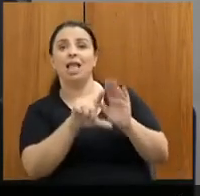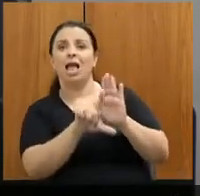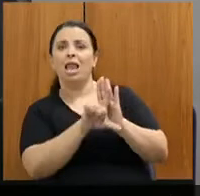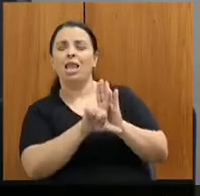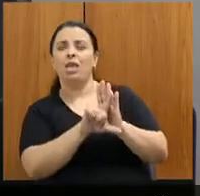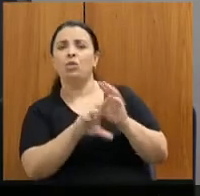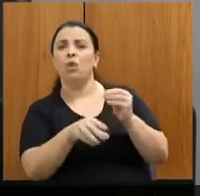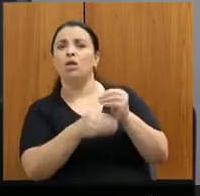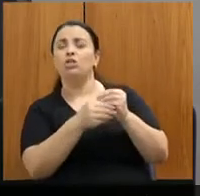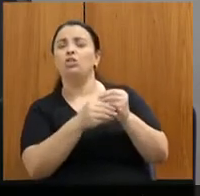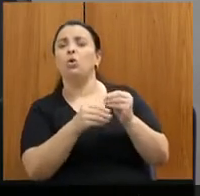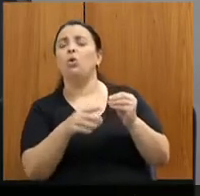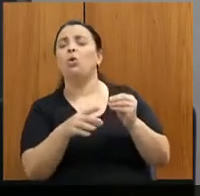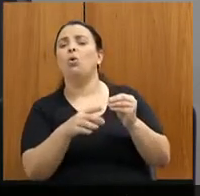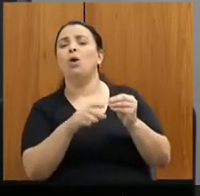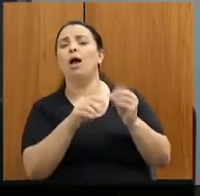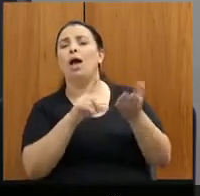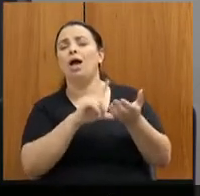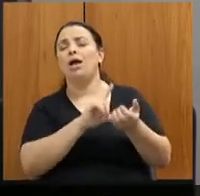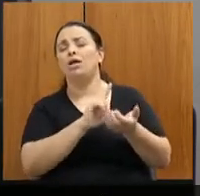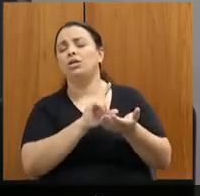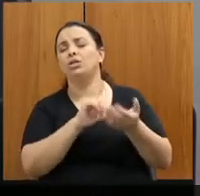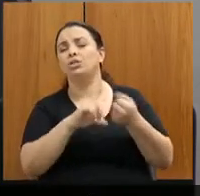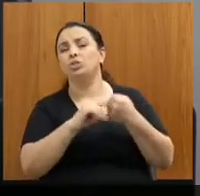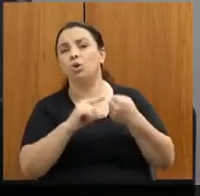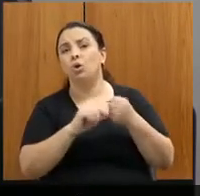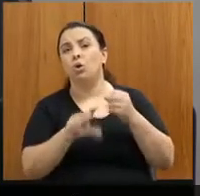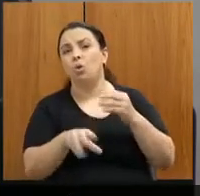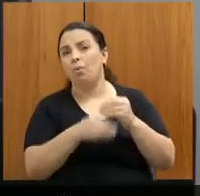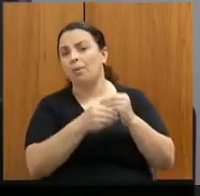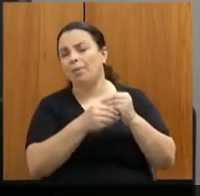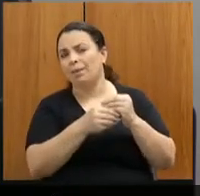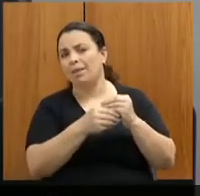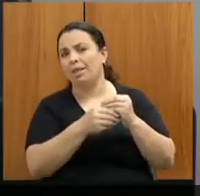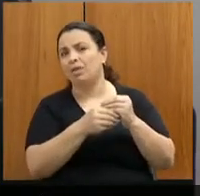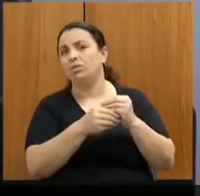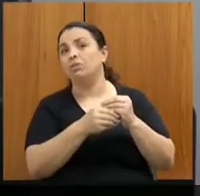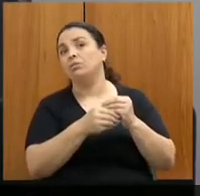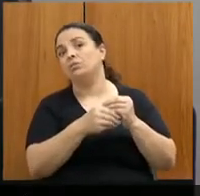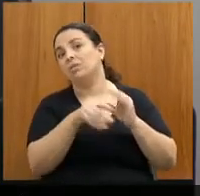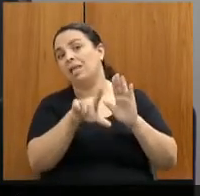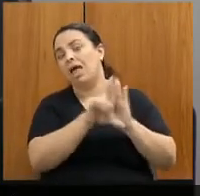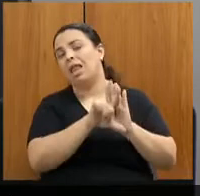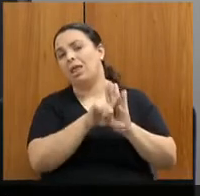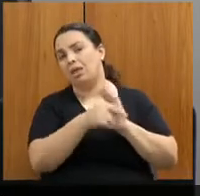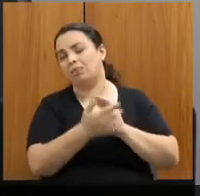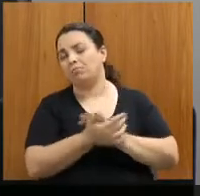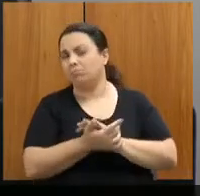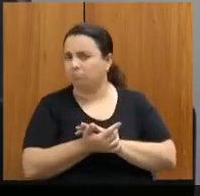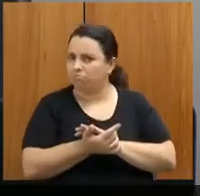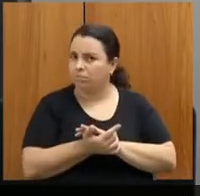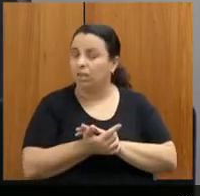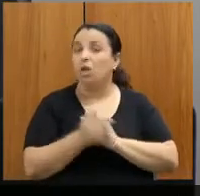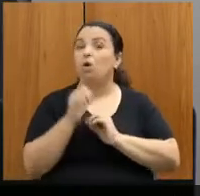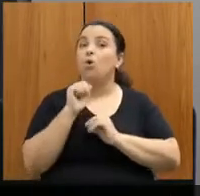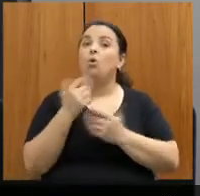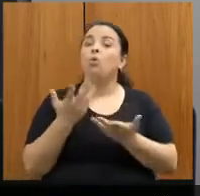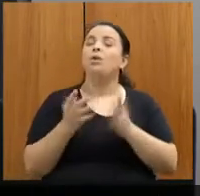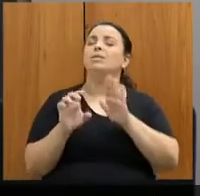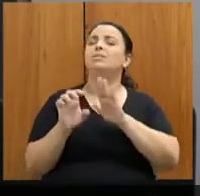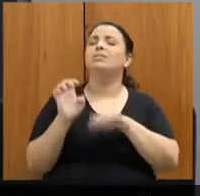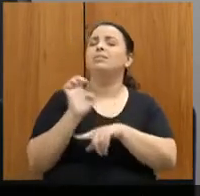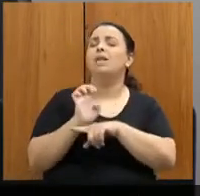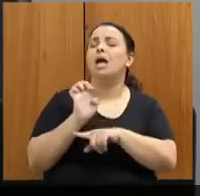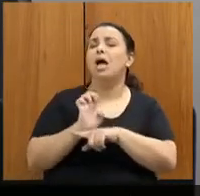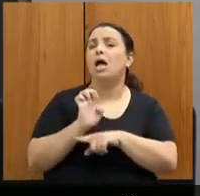todavia em 2029 sem adesão o estado passaria a pagar oito bilhões do serviço da